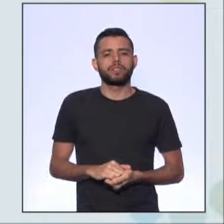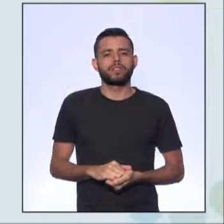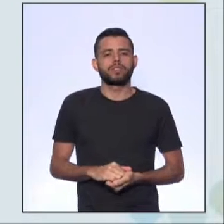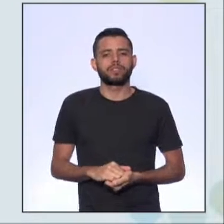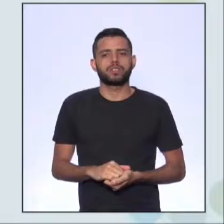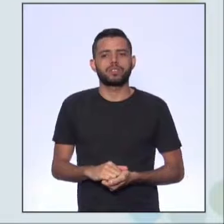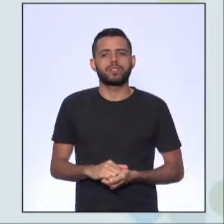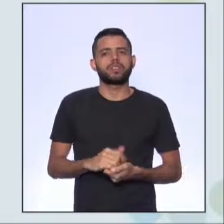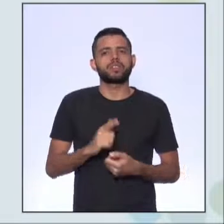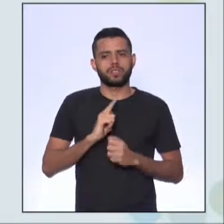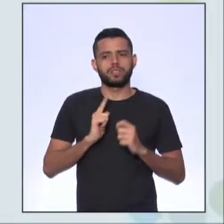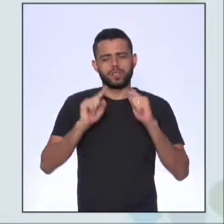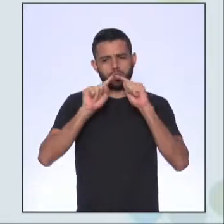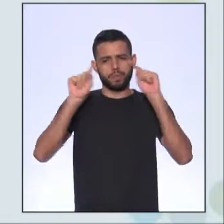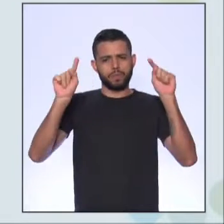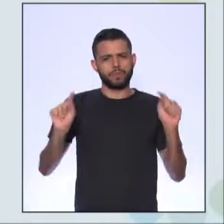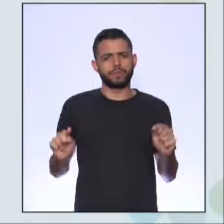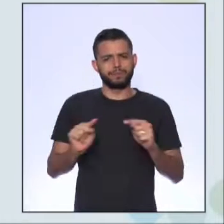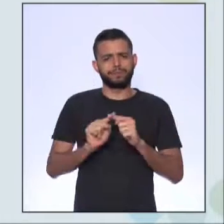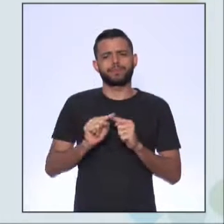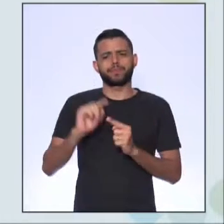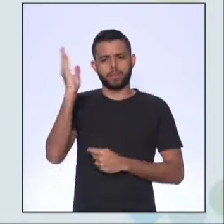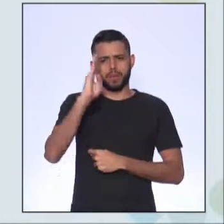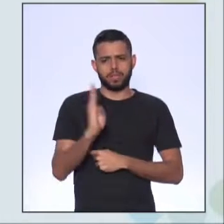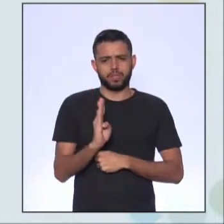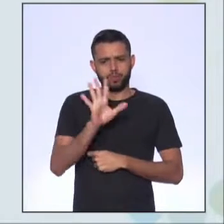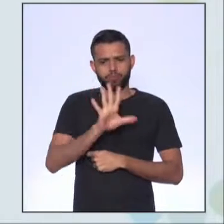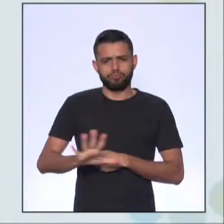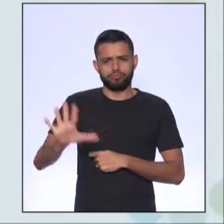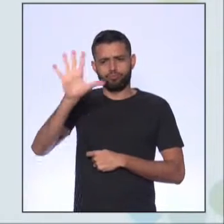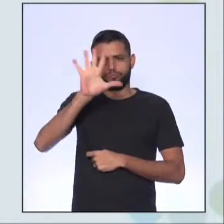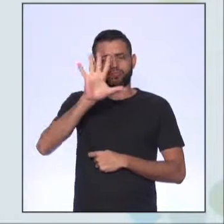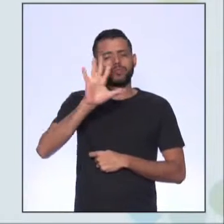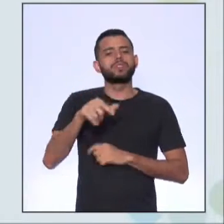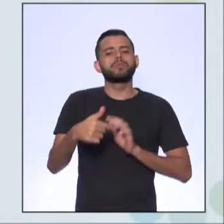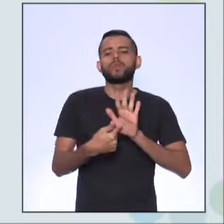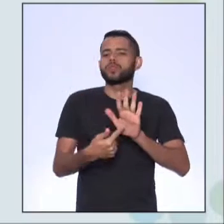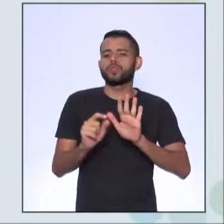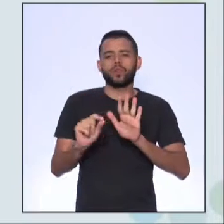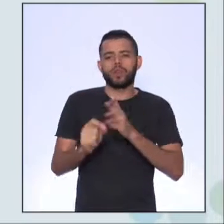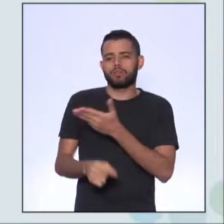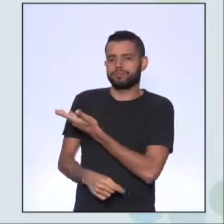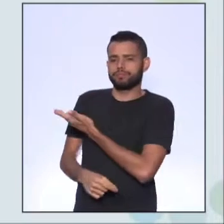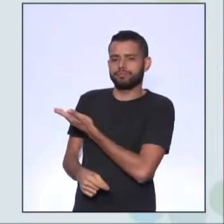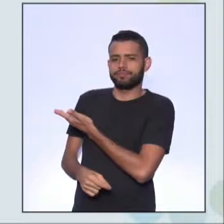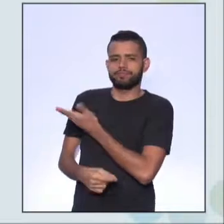um mapa, né, do nosso Brasil, e está mostrando aí para a gente, nesse mapa,